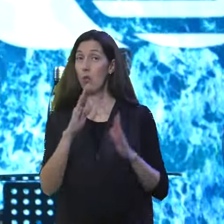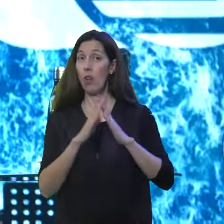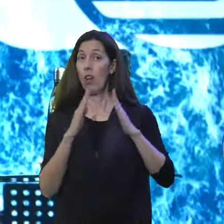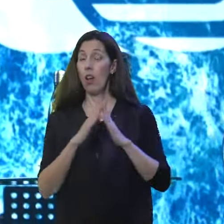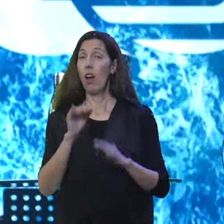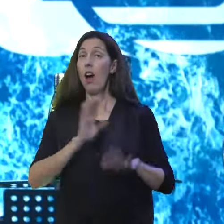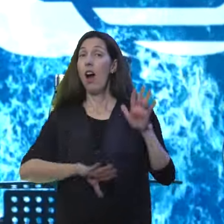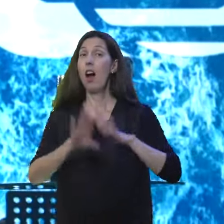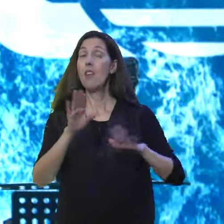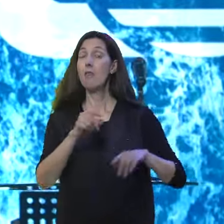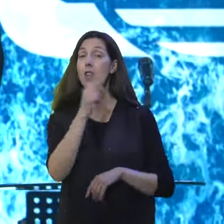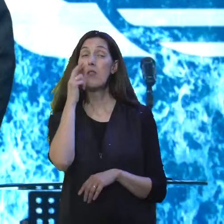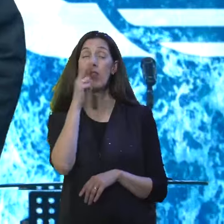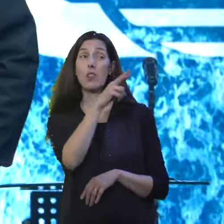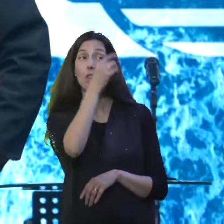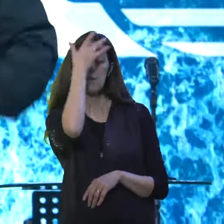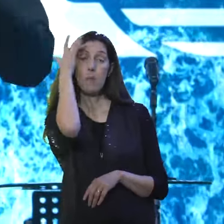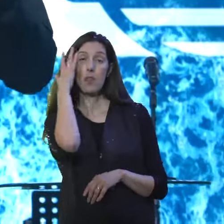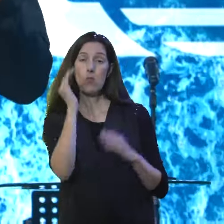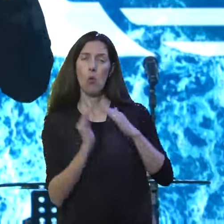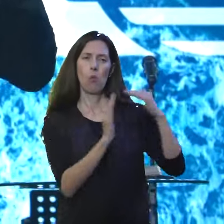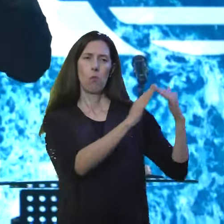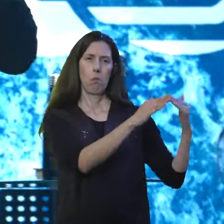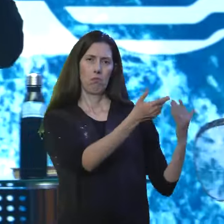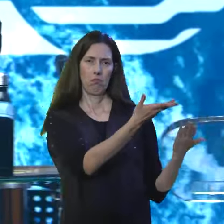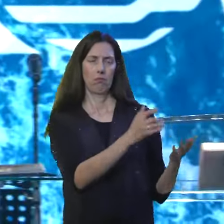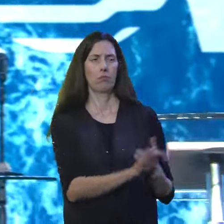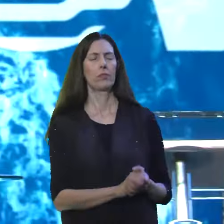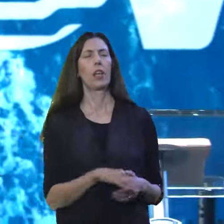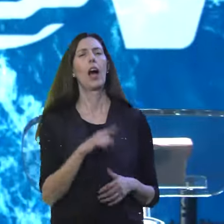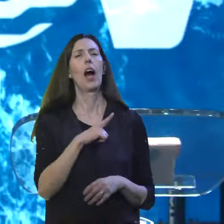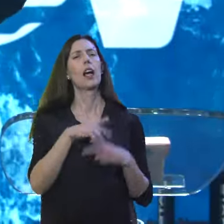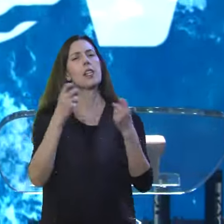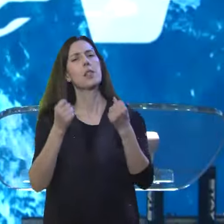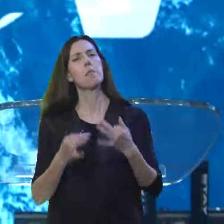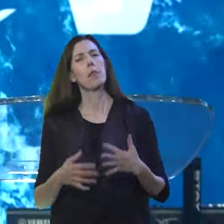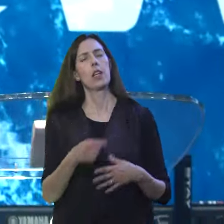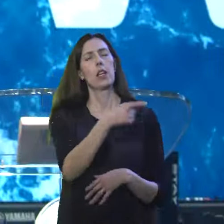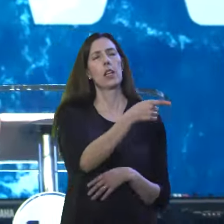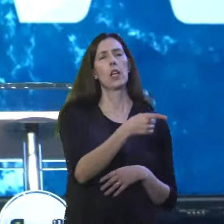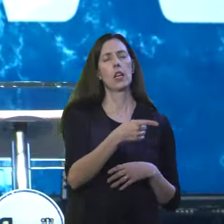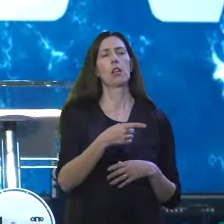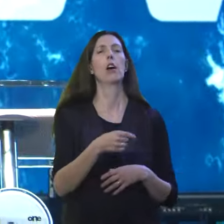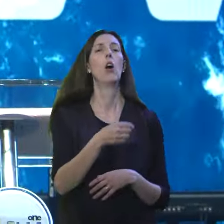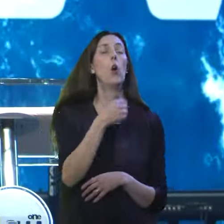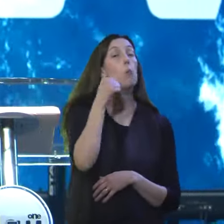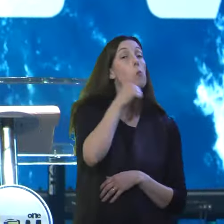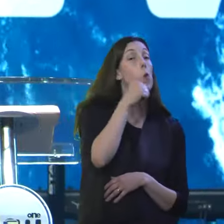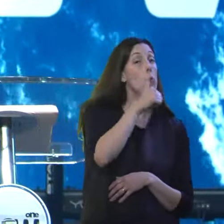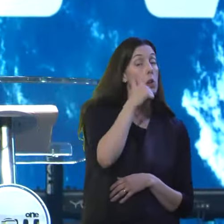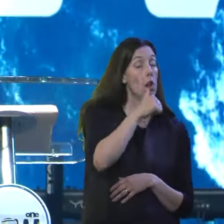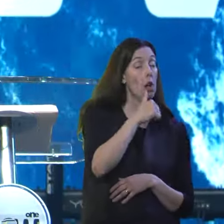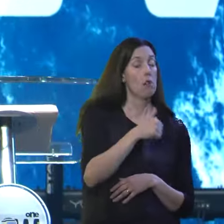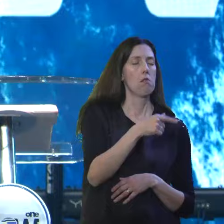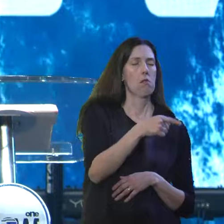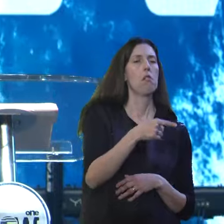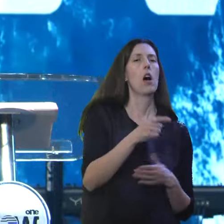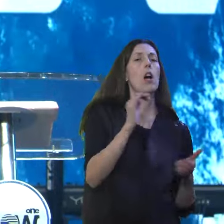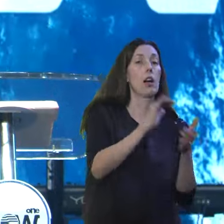isso na casa de alguém. Aqui a história está contando de uma mulher que o marido saiu, e enquanto ele